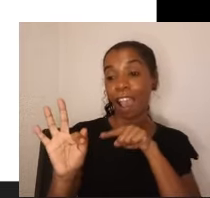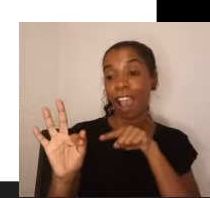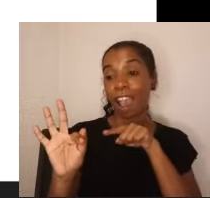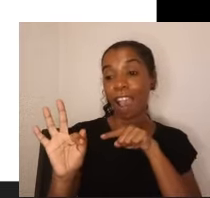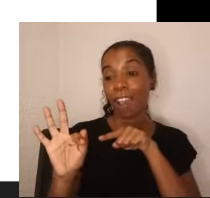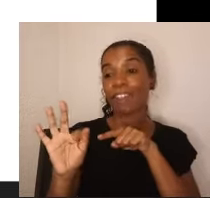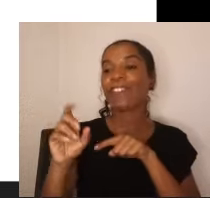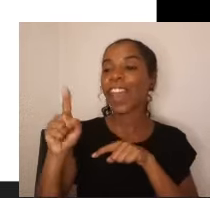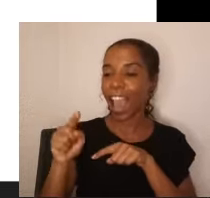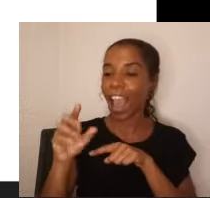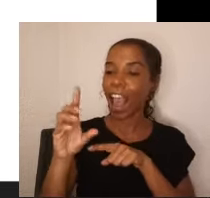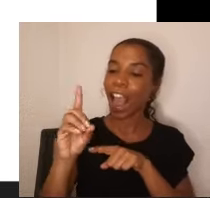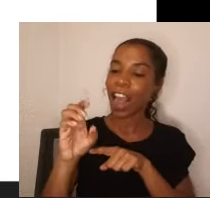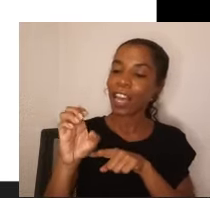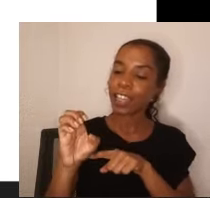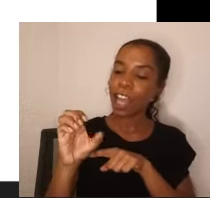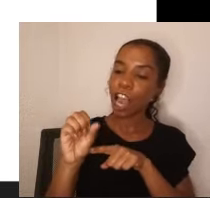descontínua